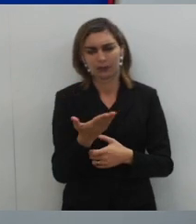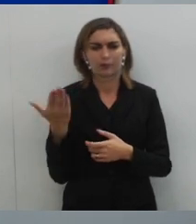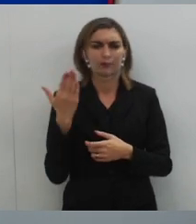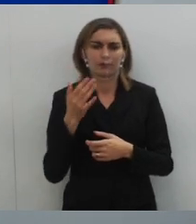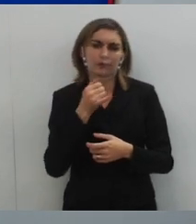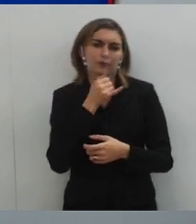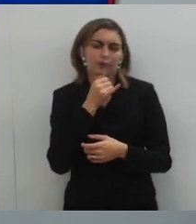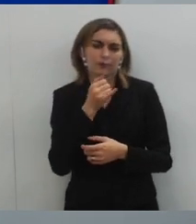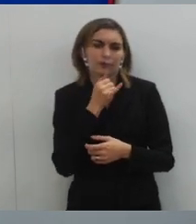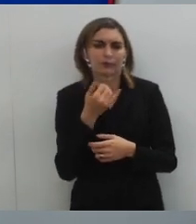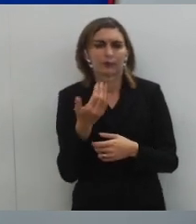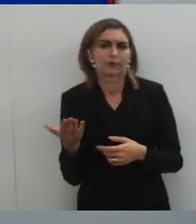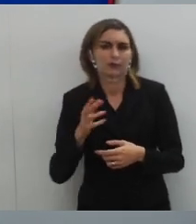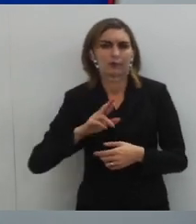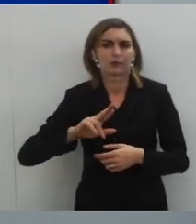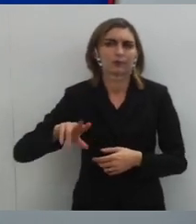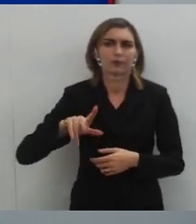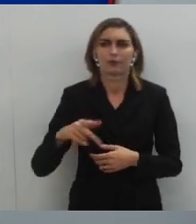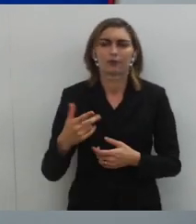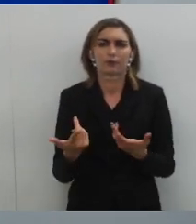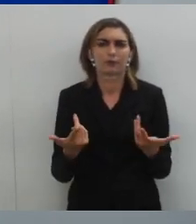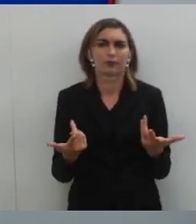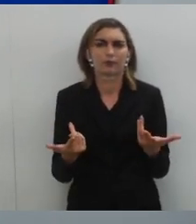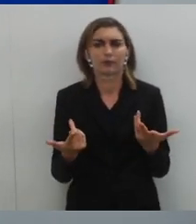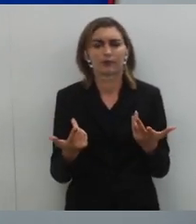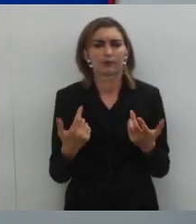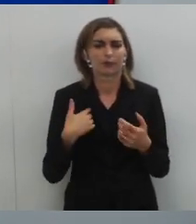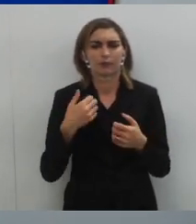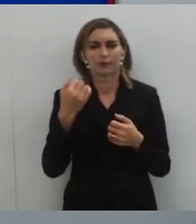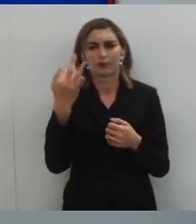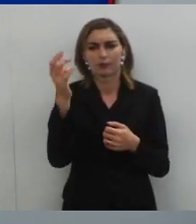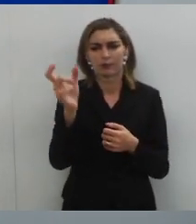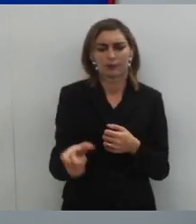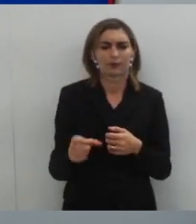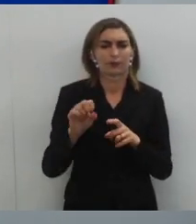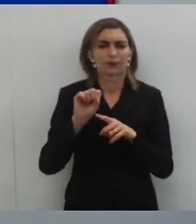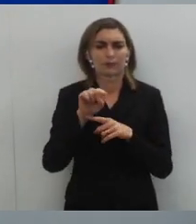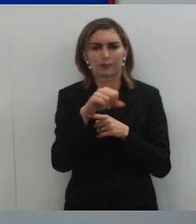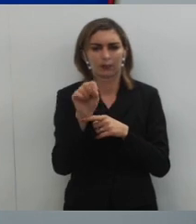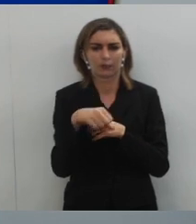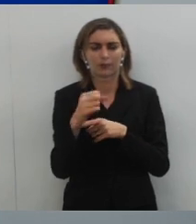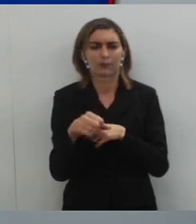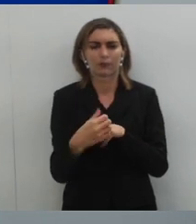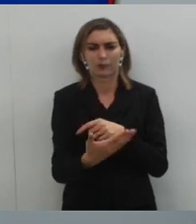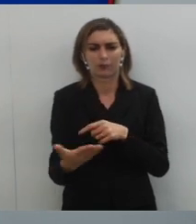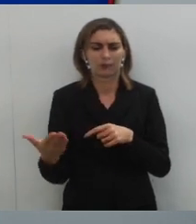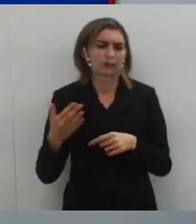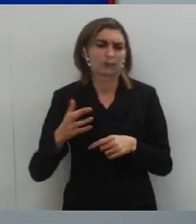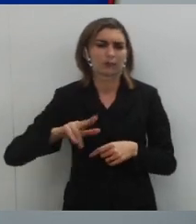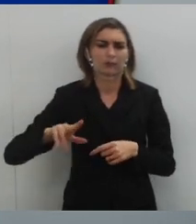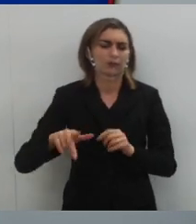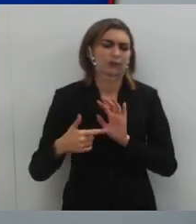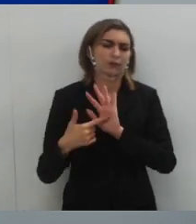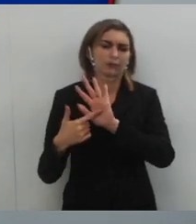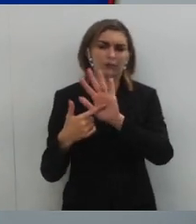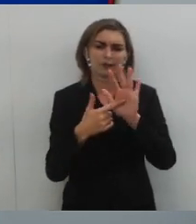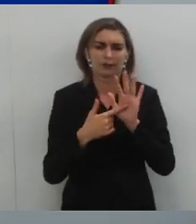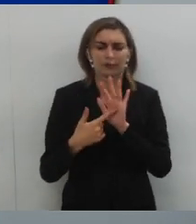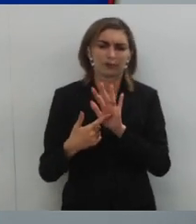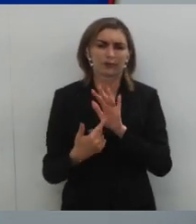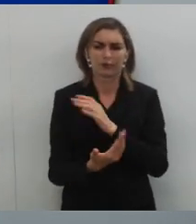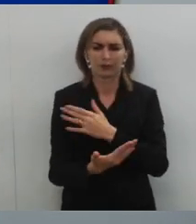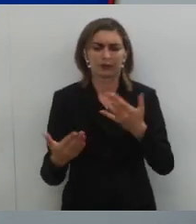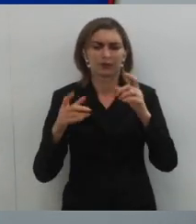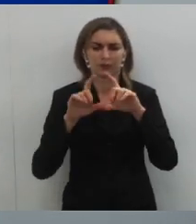por exemplo, não determina aquele sujeito, quando o sujeito ele não aparece